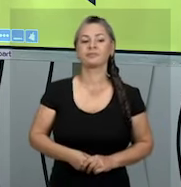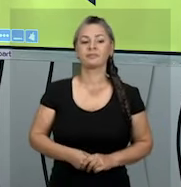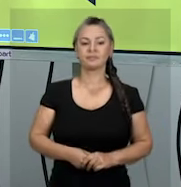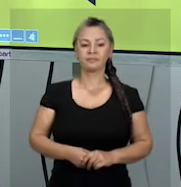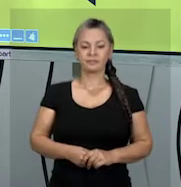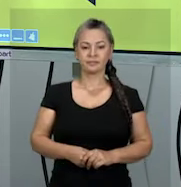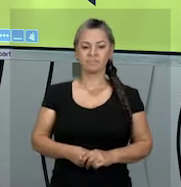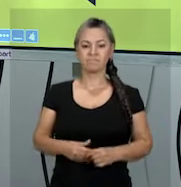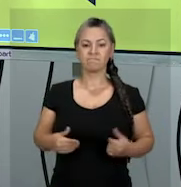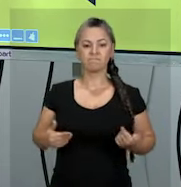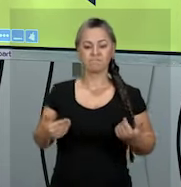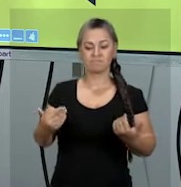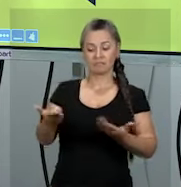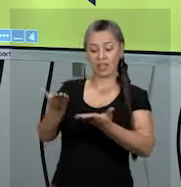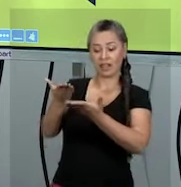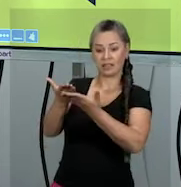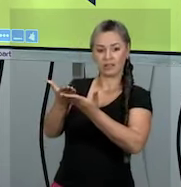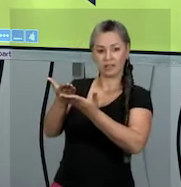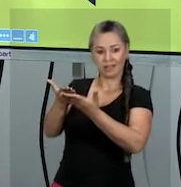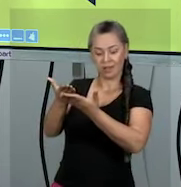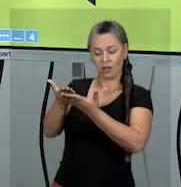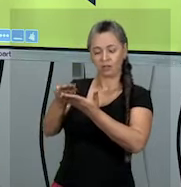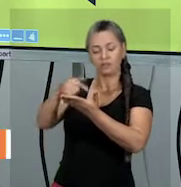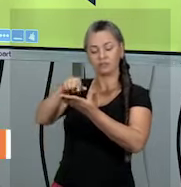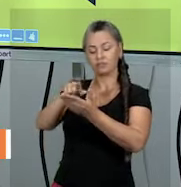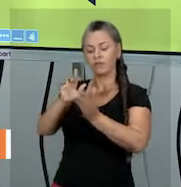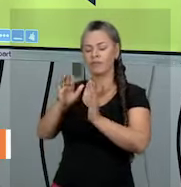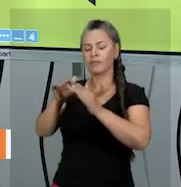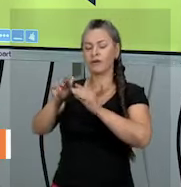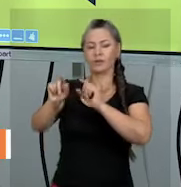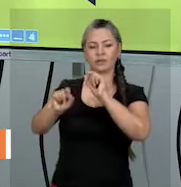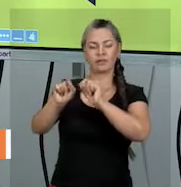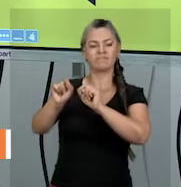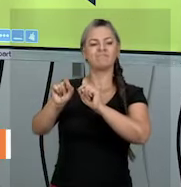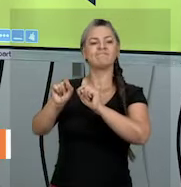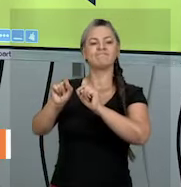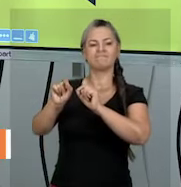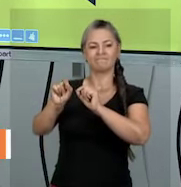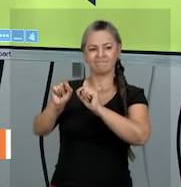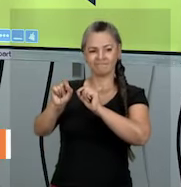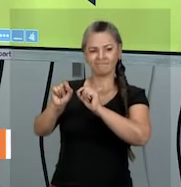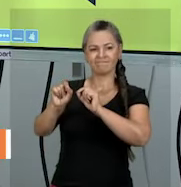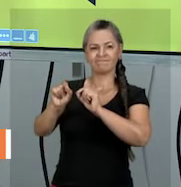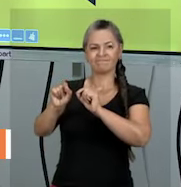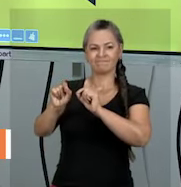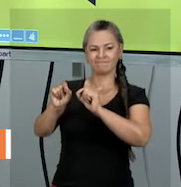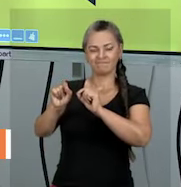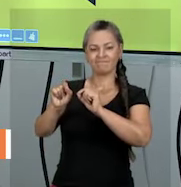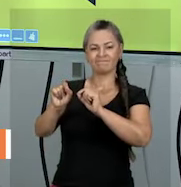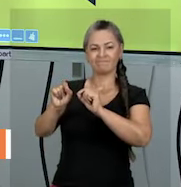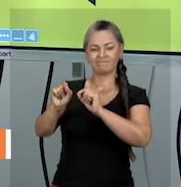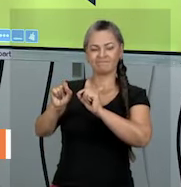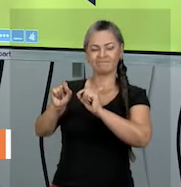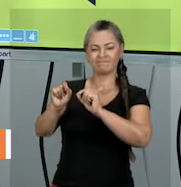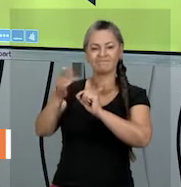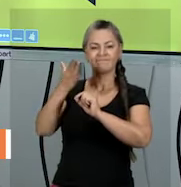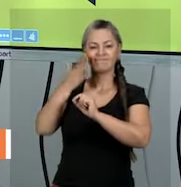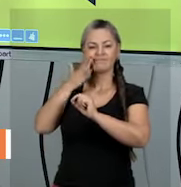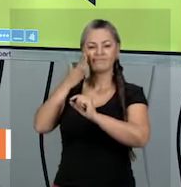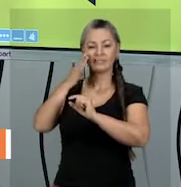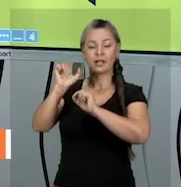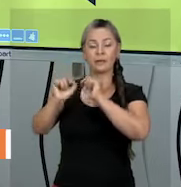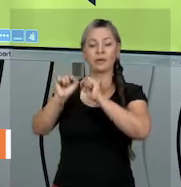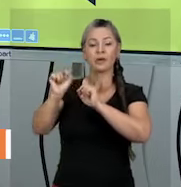E na aula de hoje, nós iremos justificar o papel do